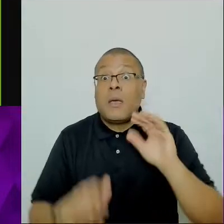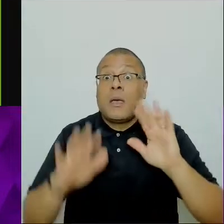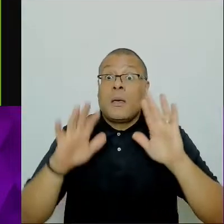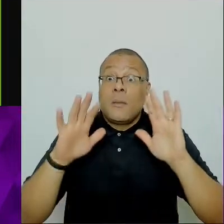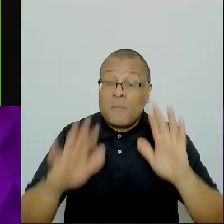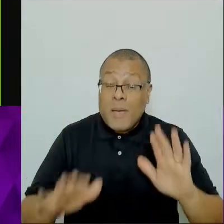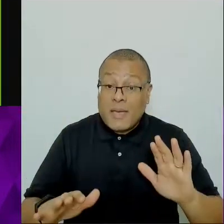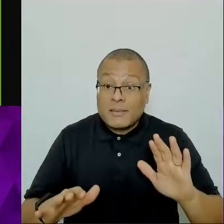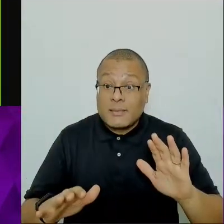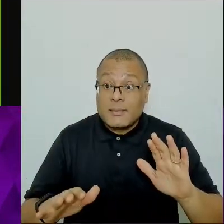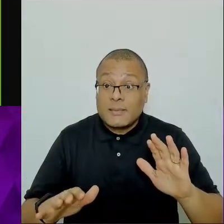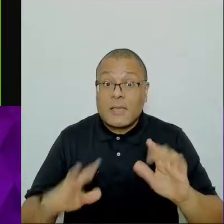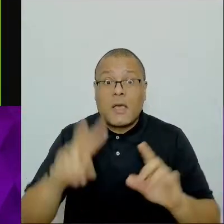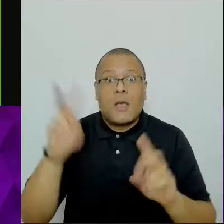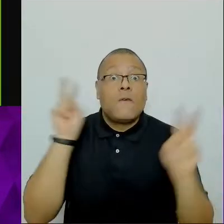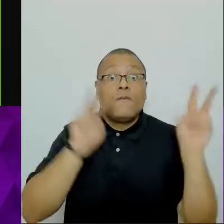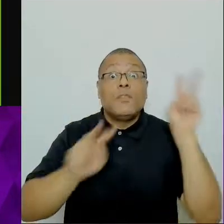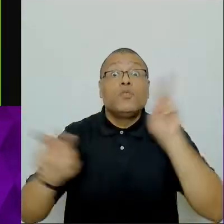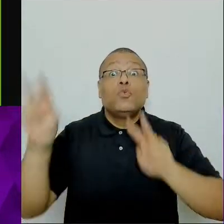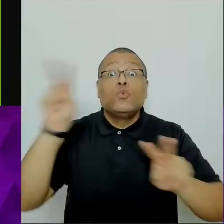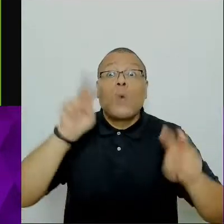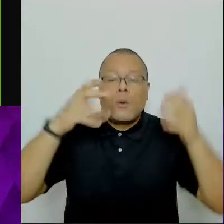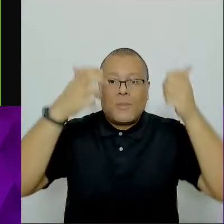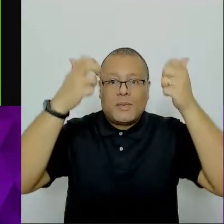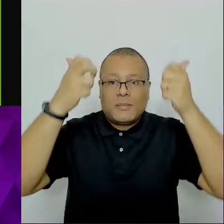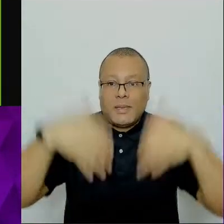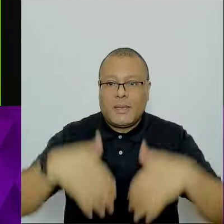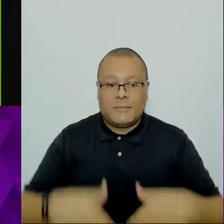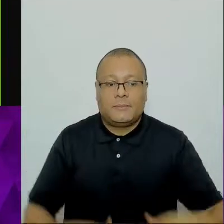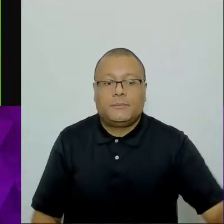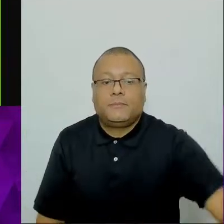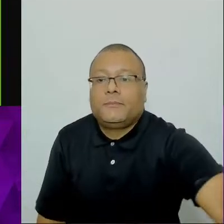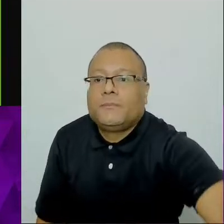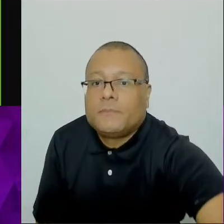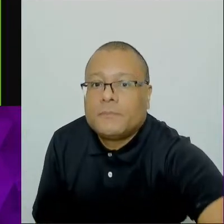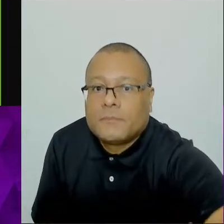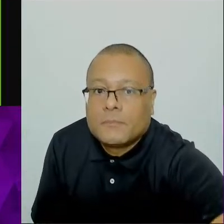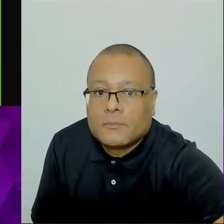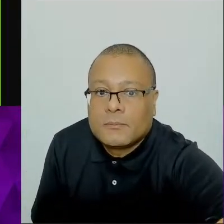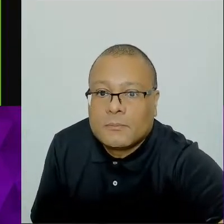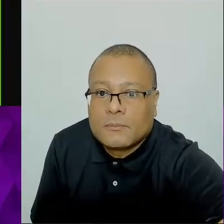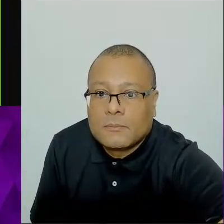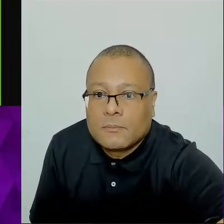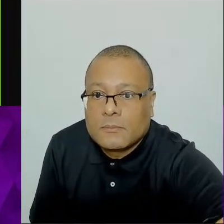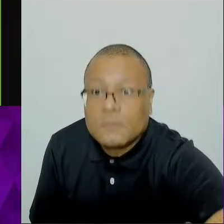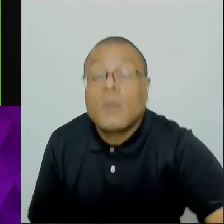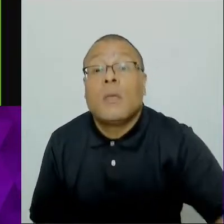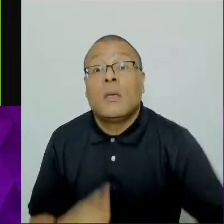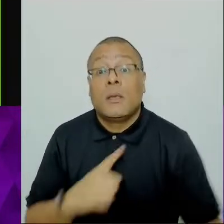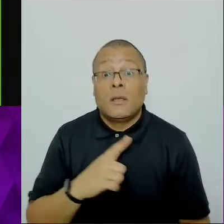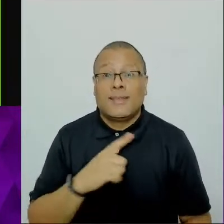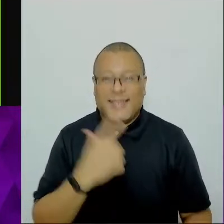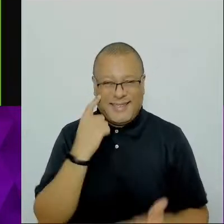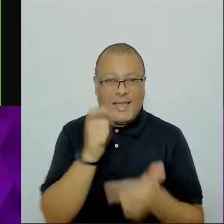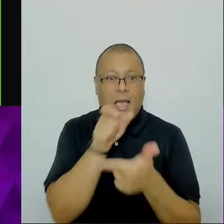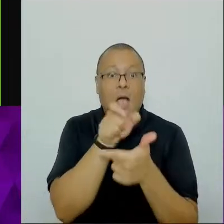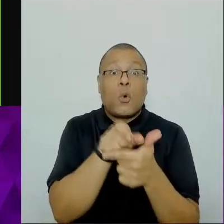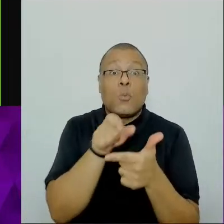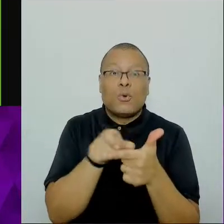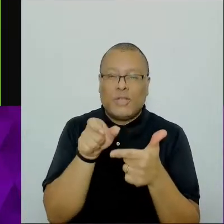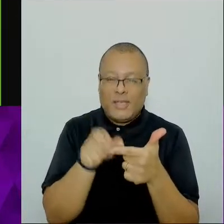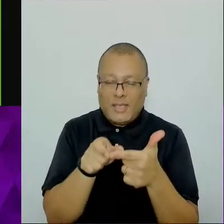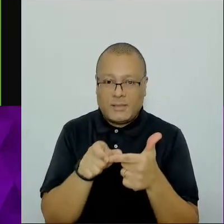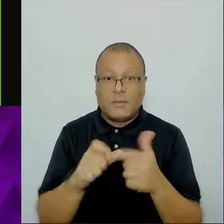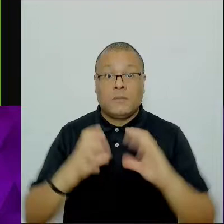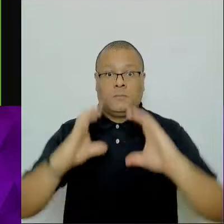lado mais visual, né? Quando a gente olha essa imagem, a gente tem alguns componentes aqui. No centro